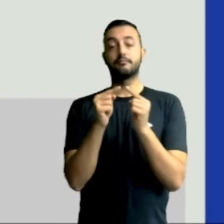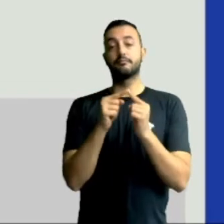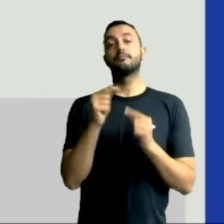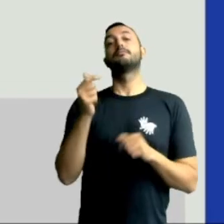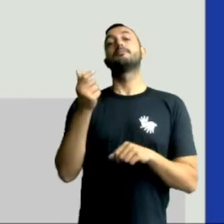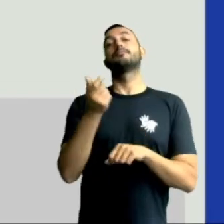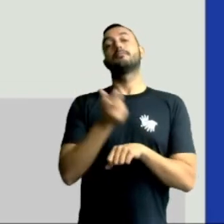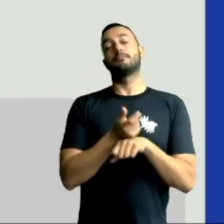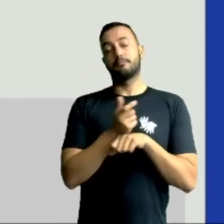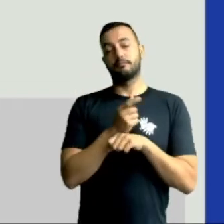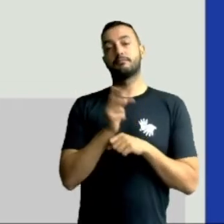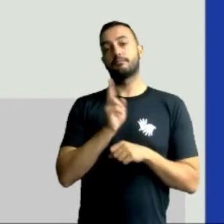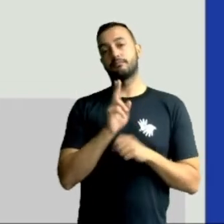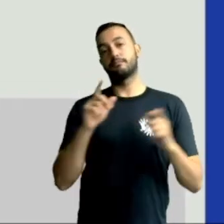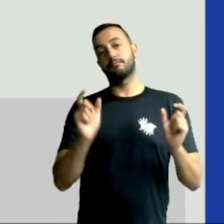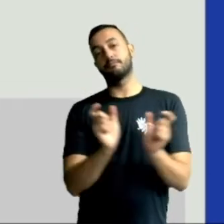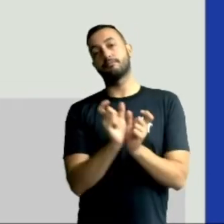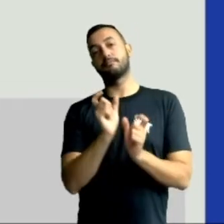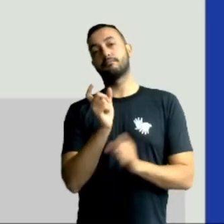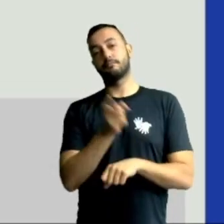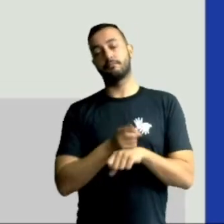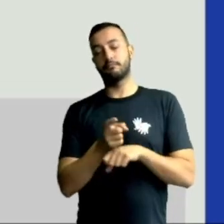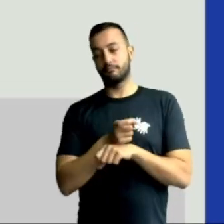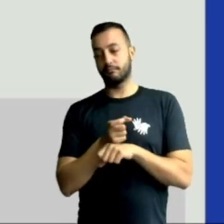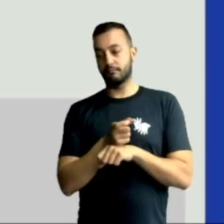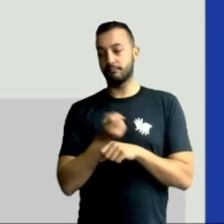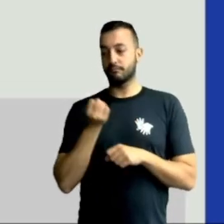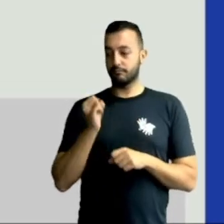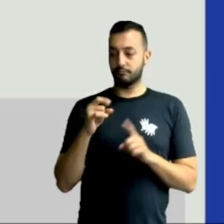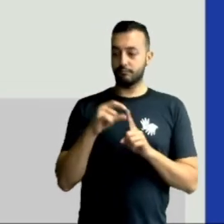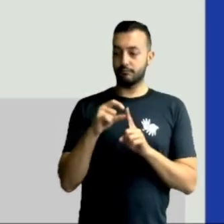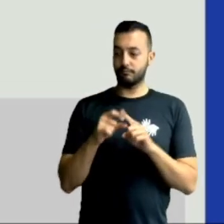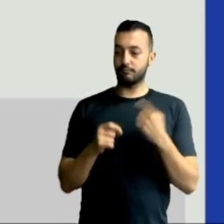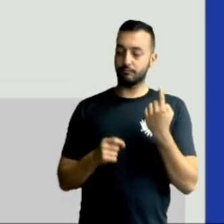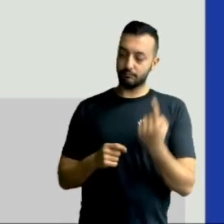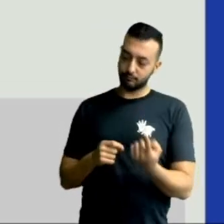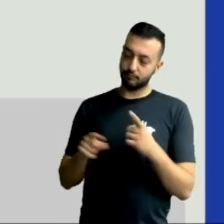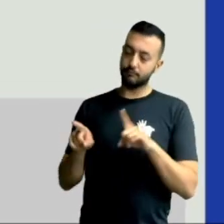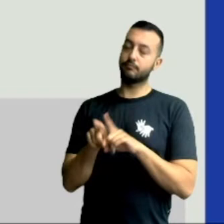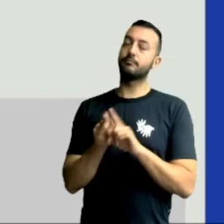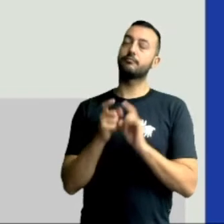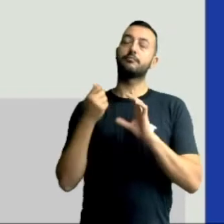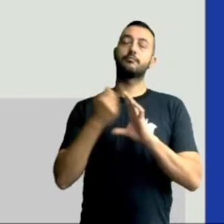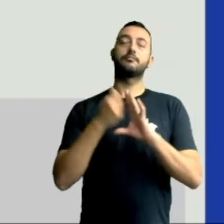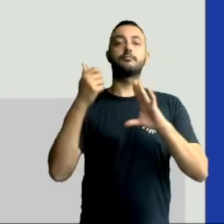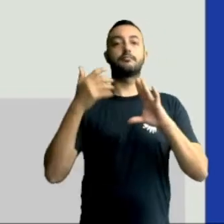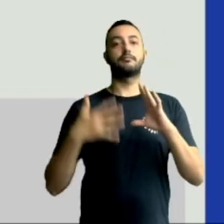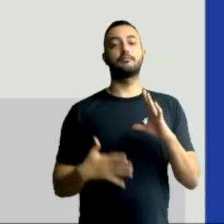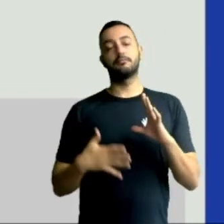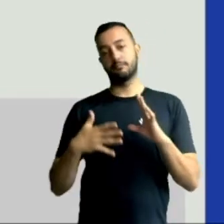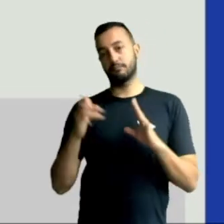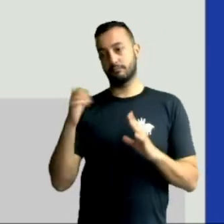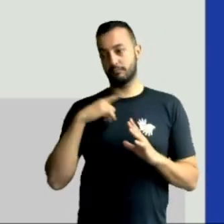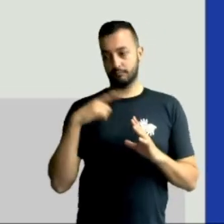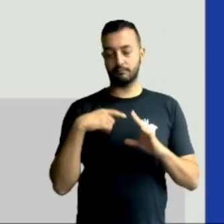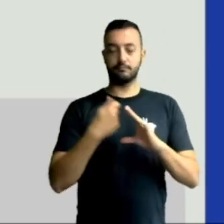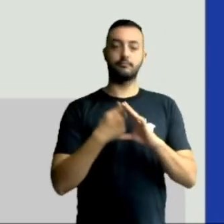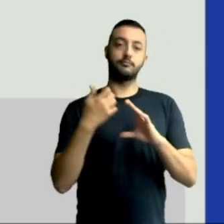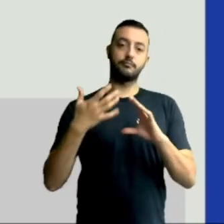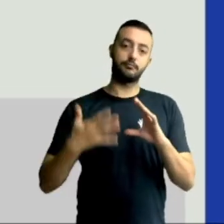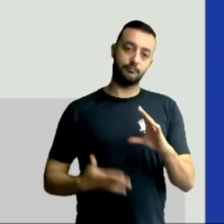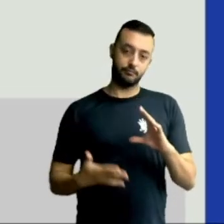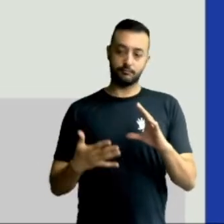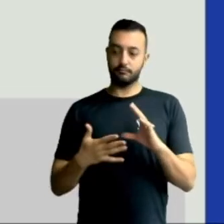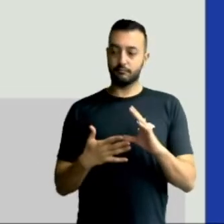ser locução adjetiva. Se uma palavra só, também com característica aí, que ela vai